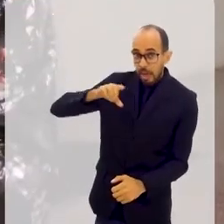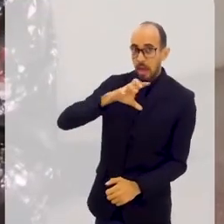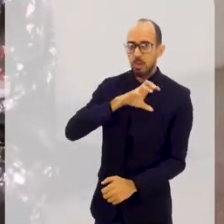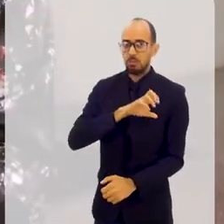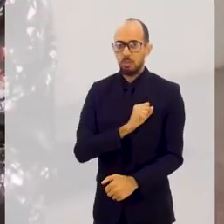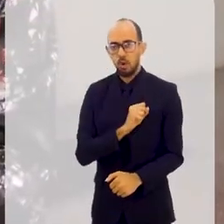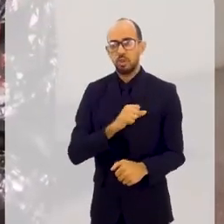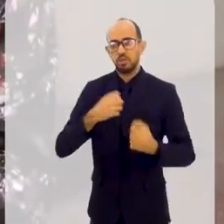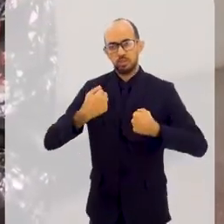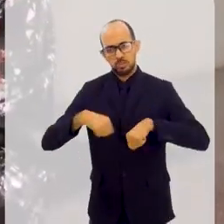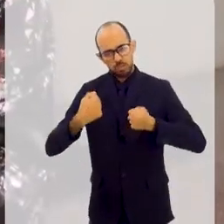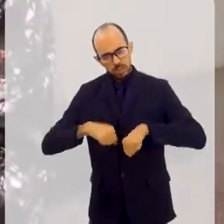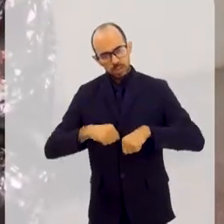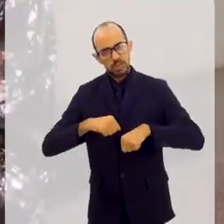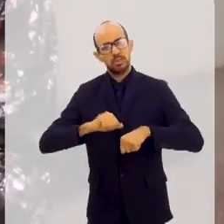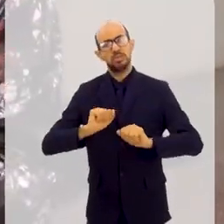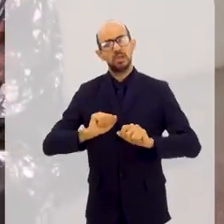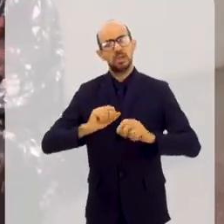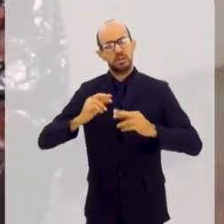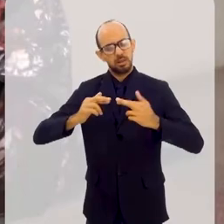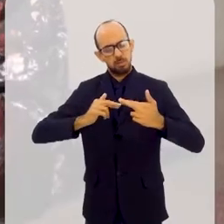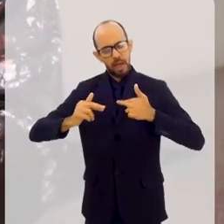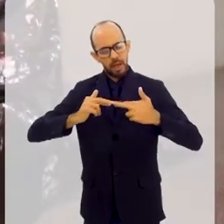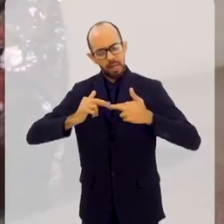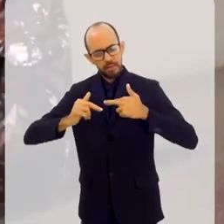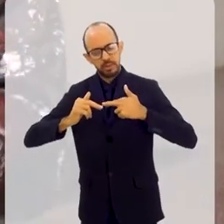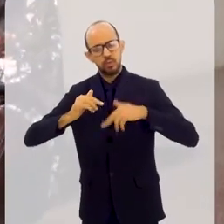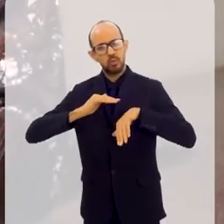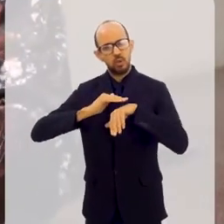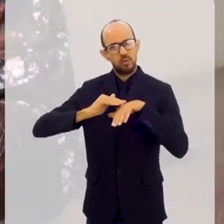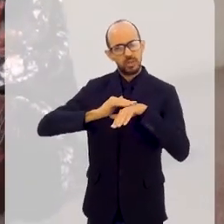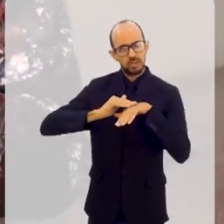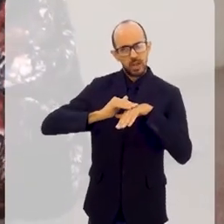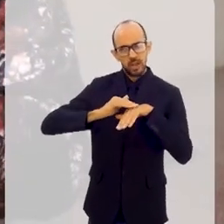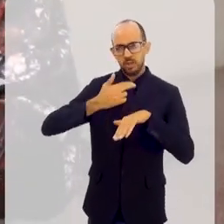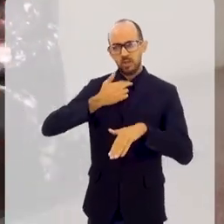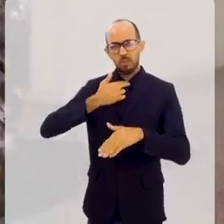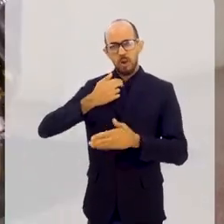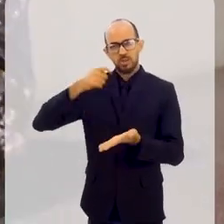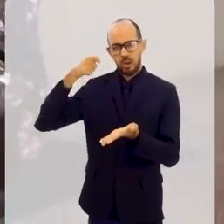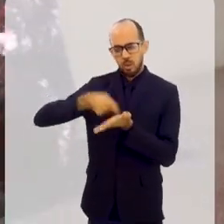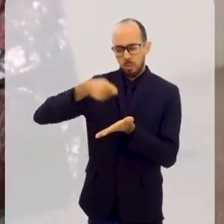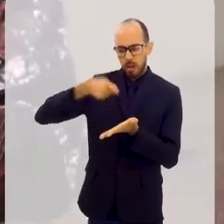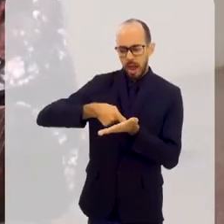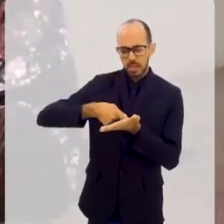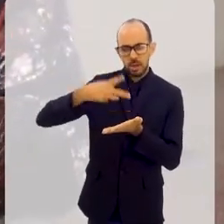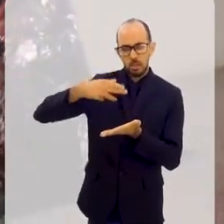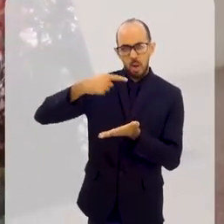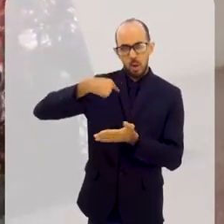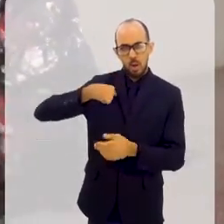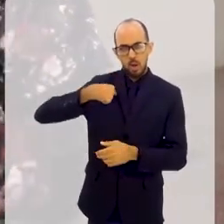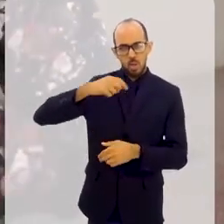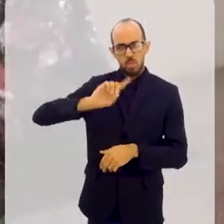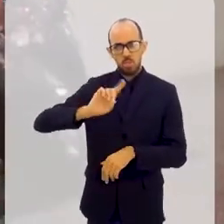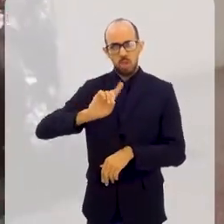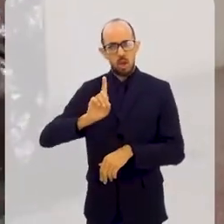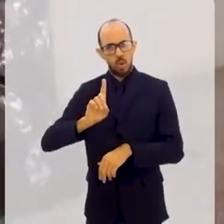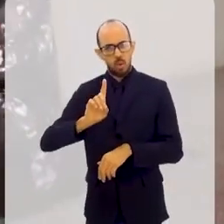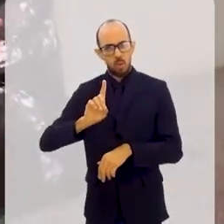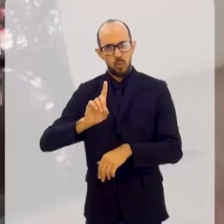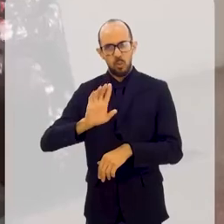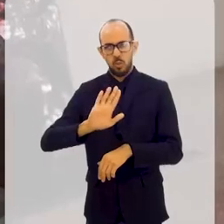vamos chamar e não ficar essa briga vamos relaxar uns conversar e eu não posso te obrigar assim como eu não